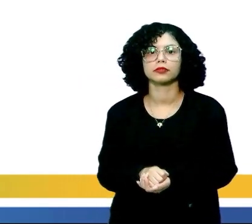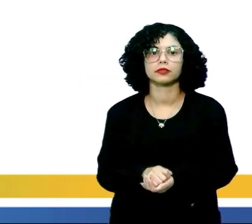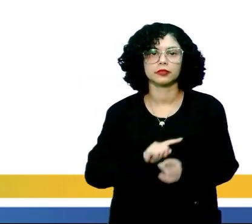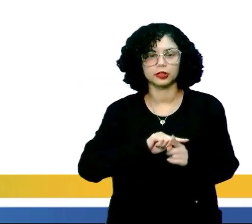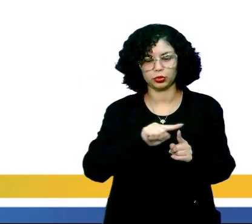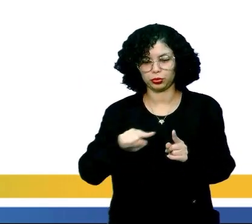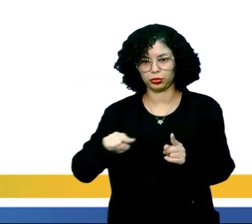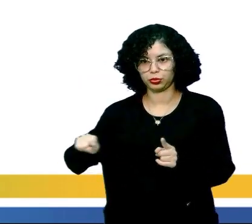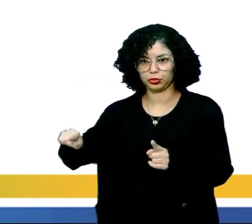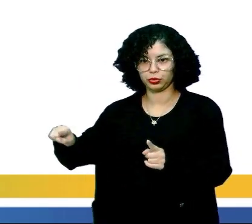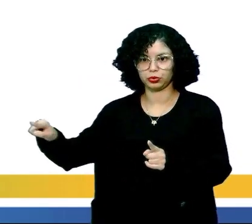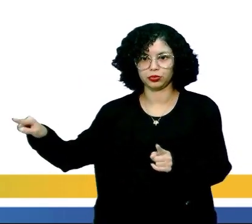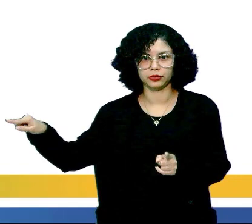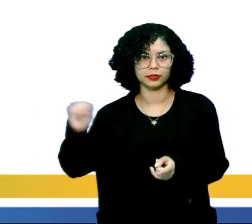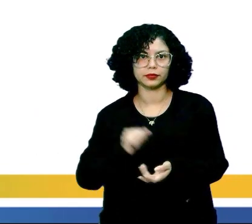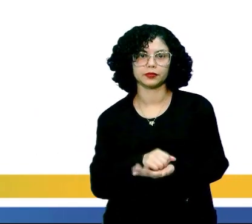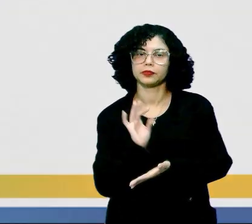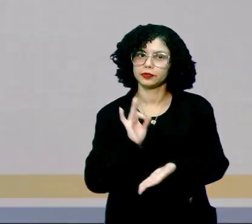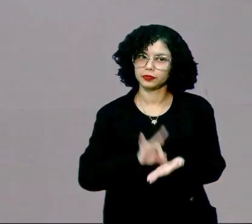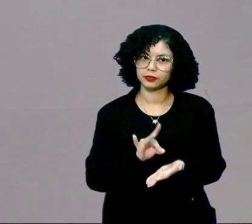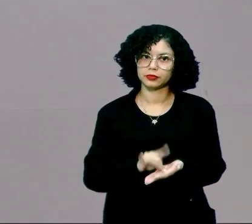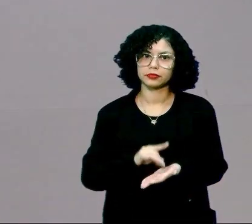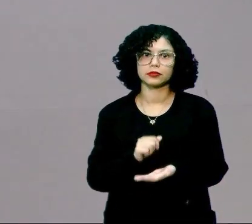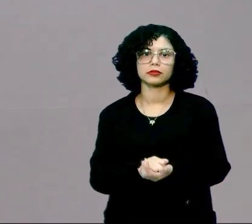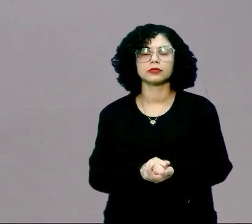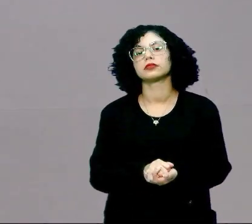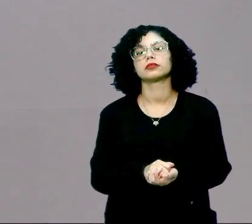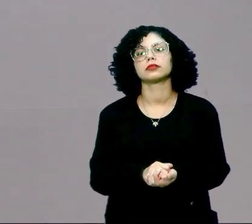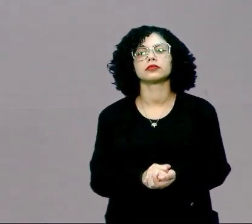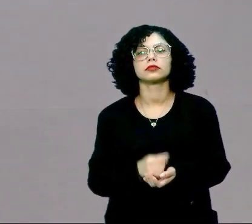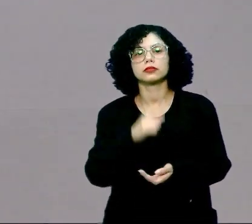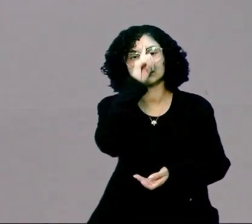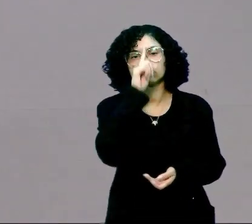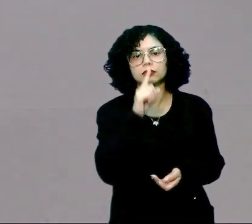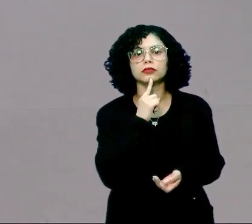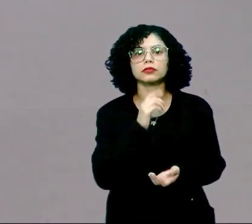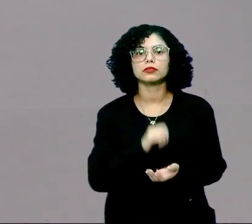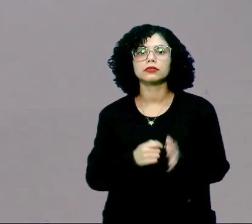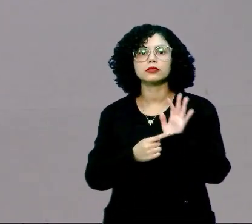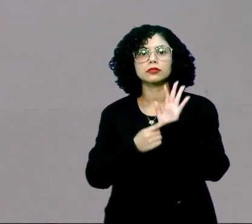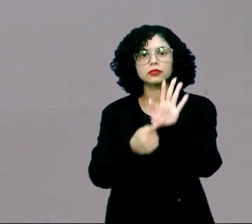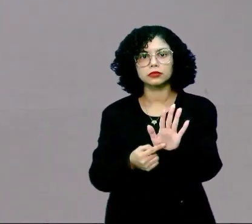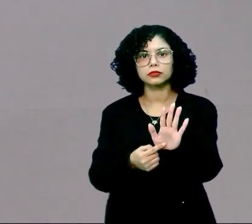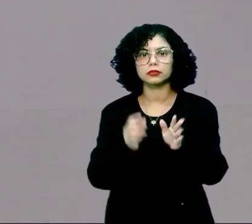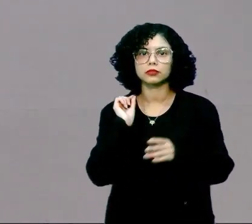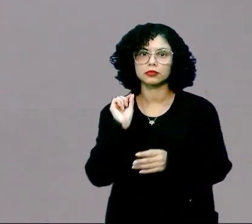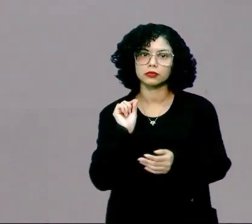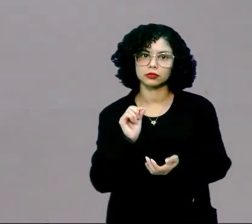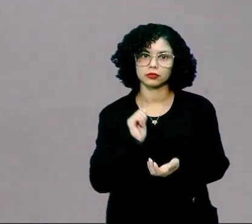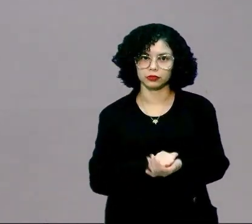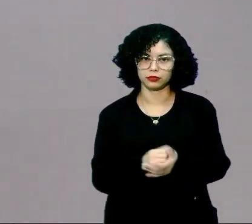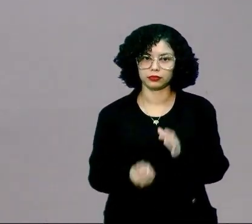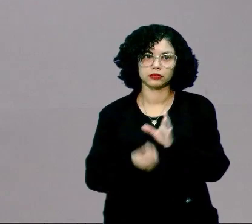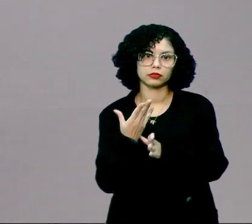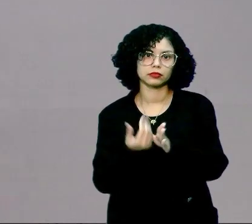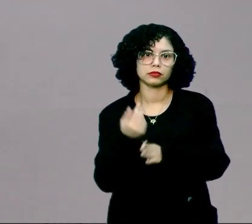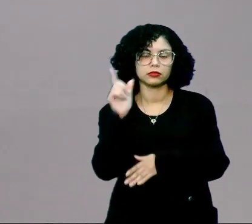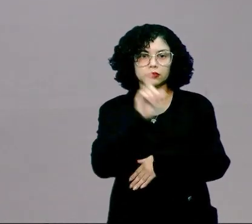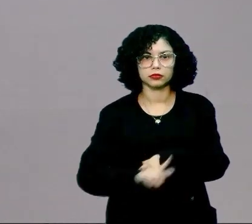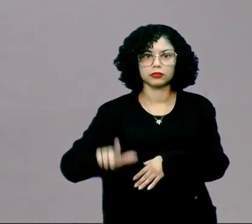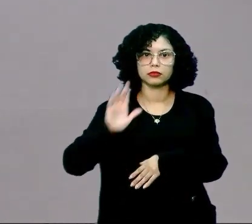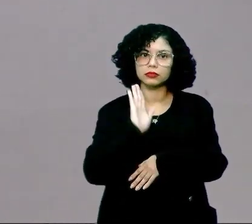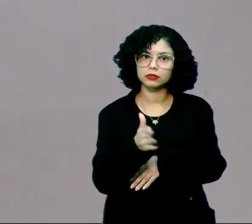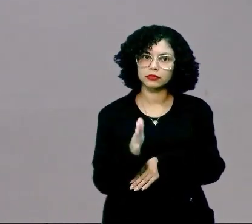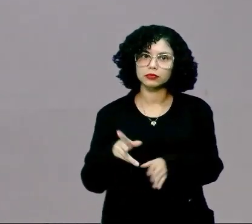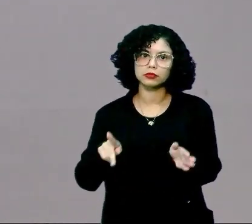ver todas as outras caírem, não é mesmo? Então, assim, eu usei essa imagem para mostrar para vocês que uma produção literária,